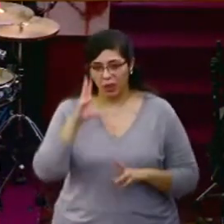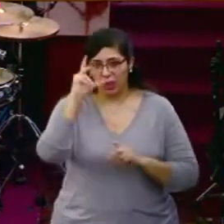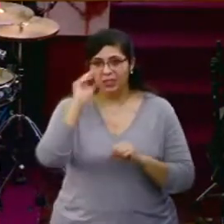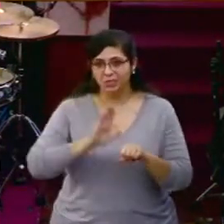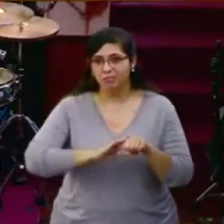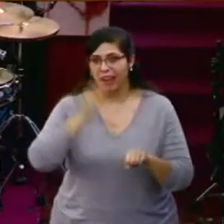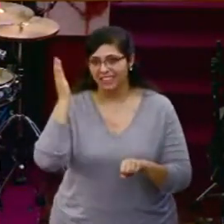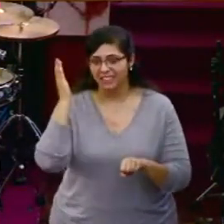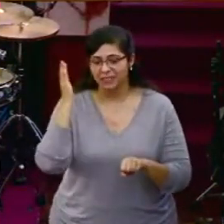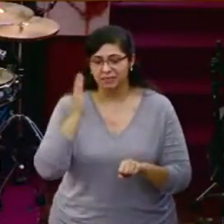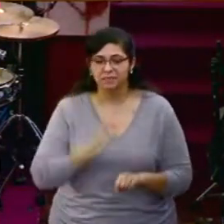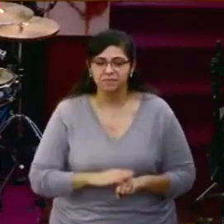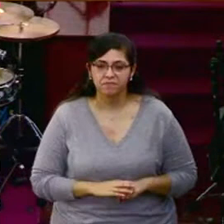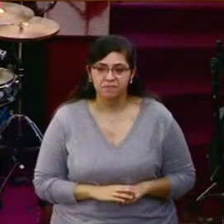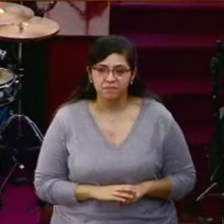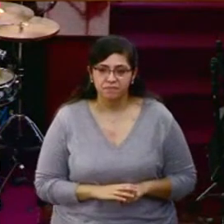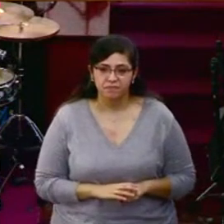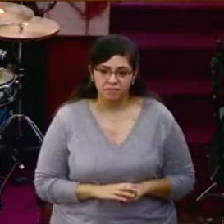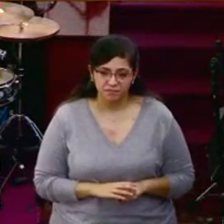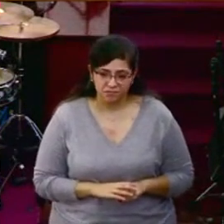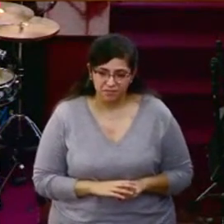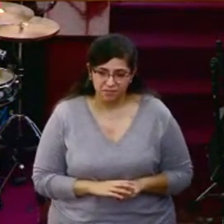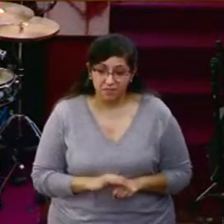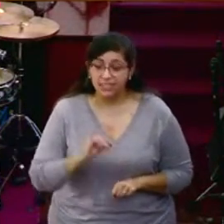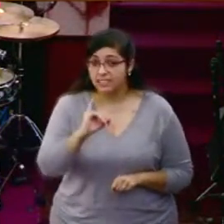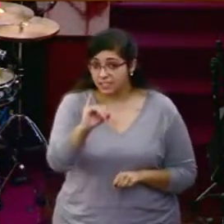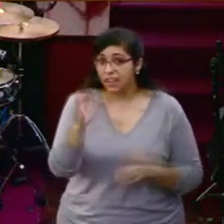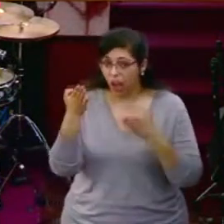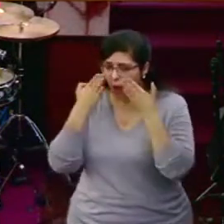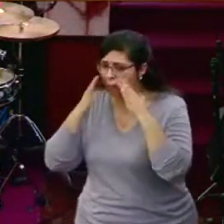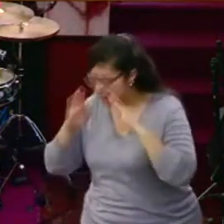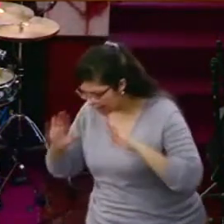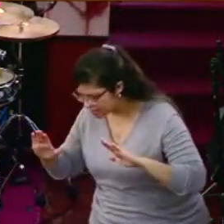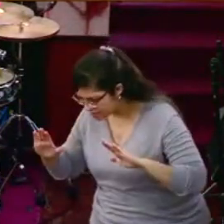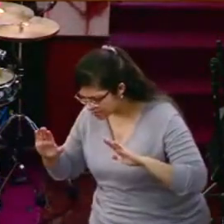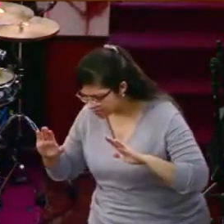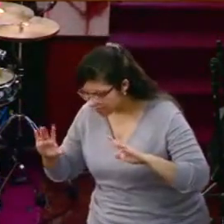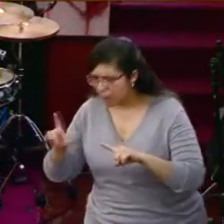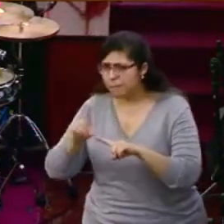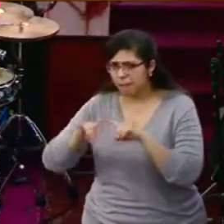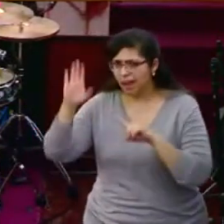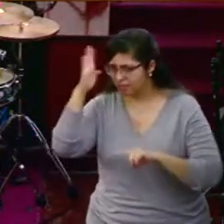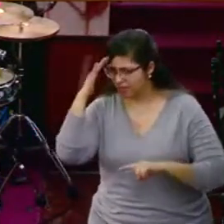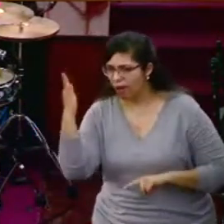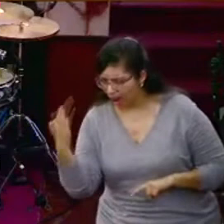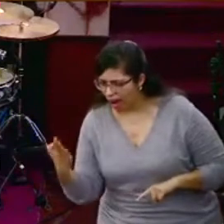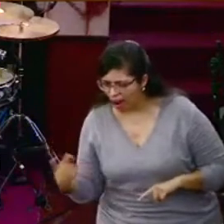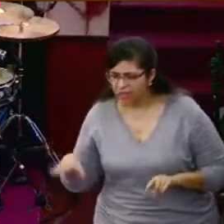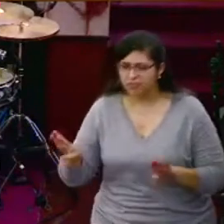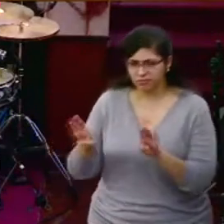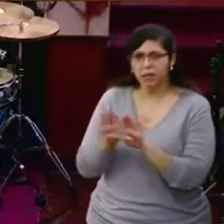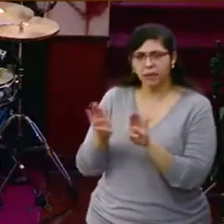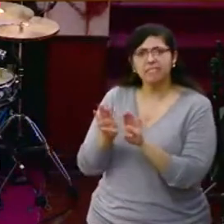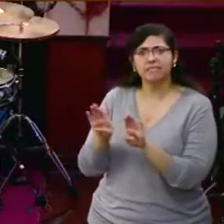força tanto sei estar humilhado como também ser honrado de tudo e em todas